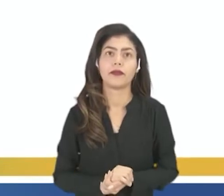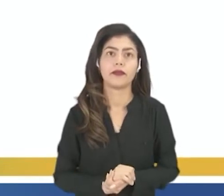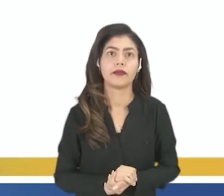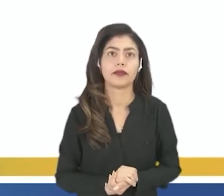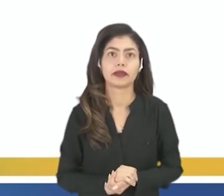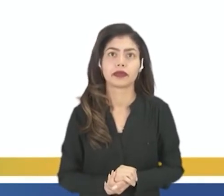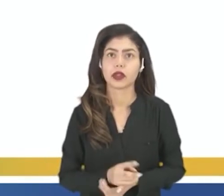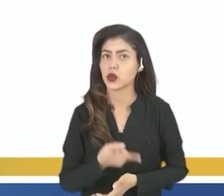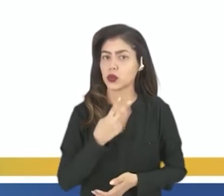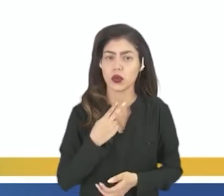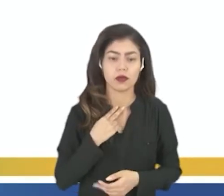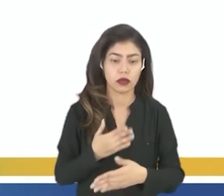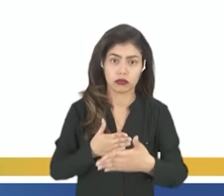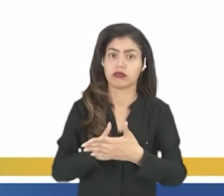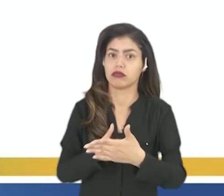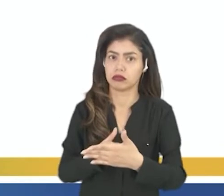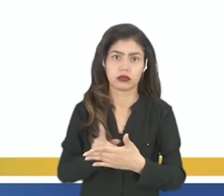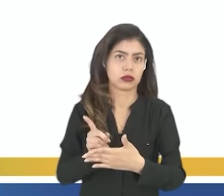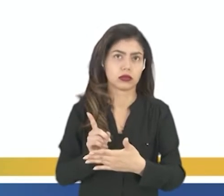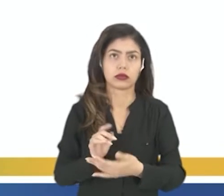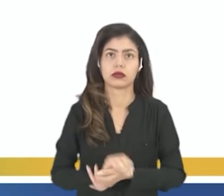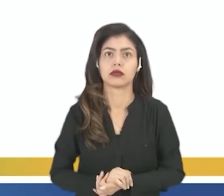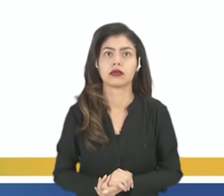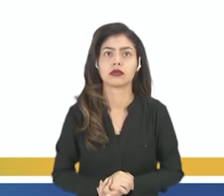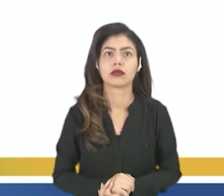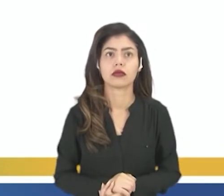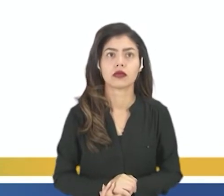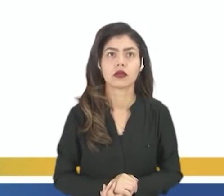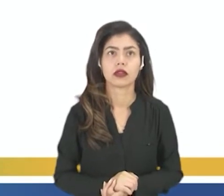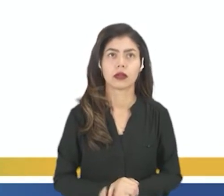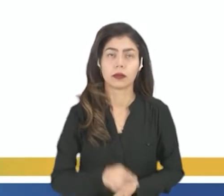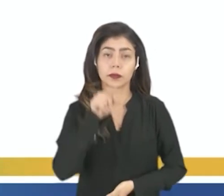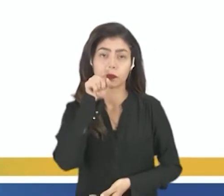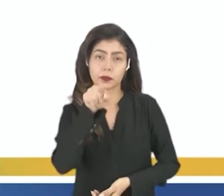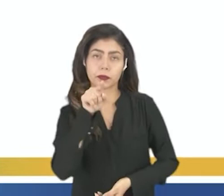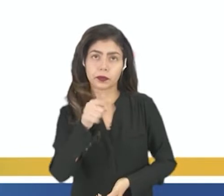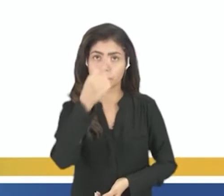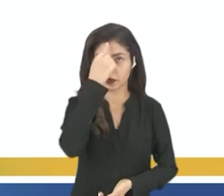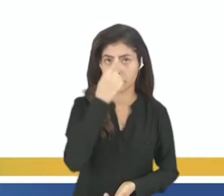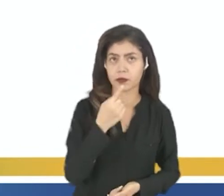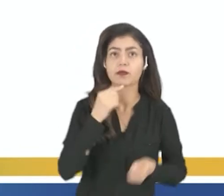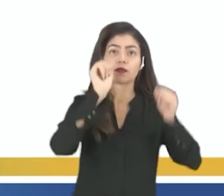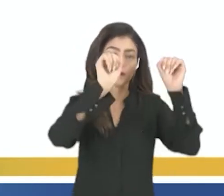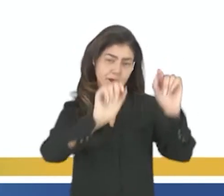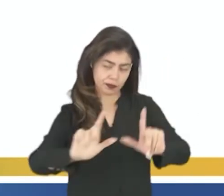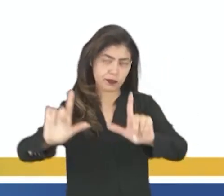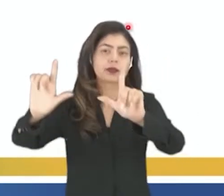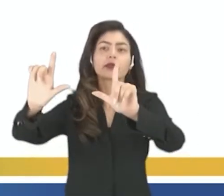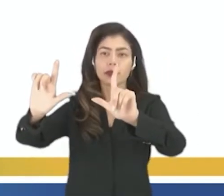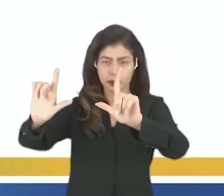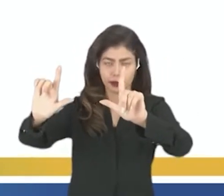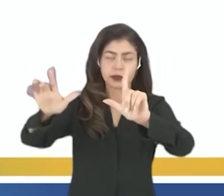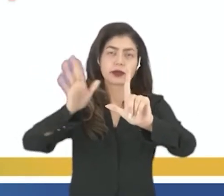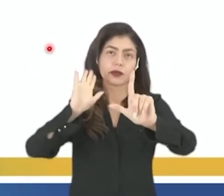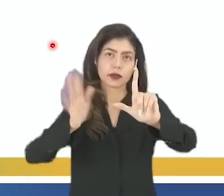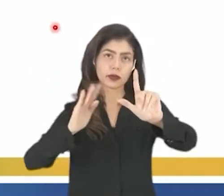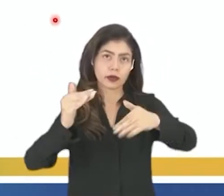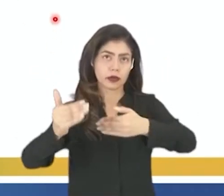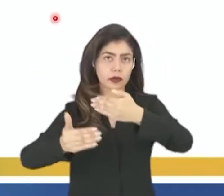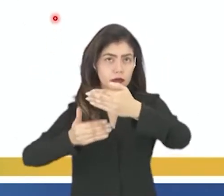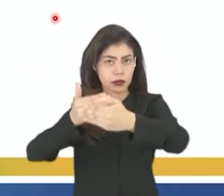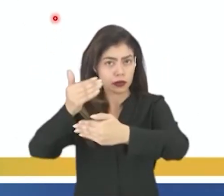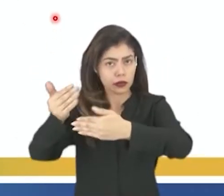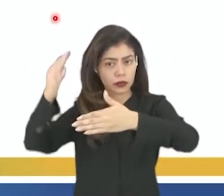acesso restrito aí tem uma imagem dessa área aqui essa figura mostra já o